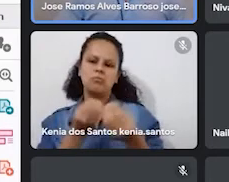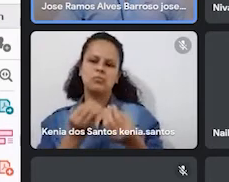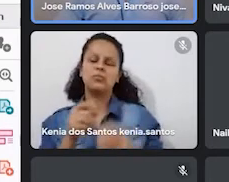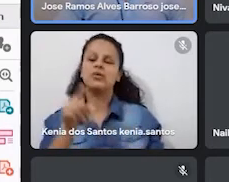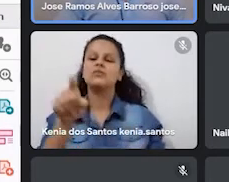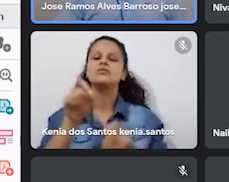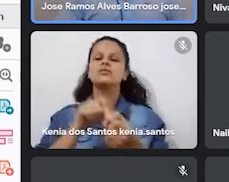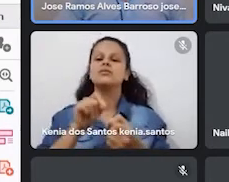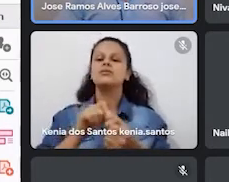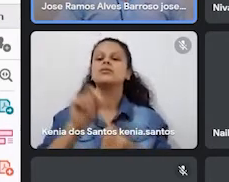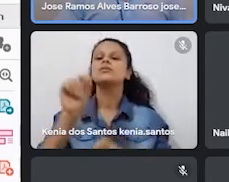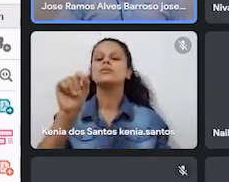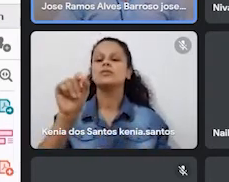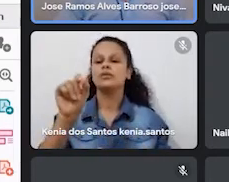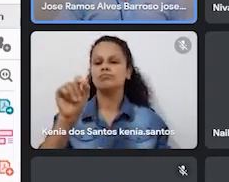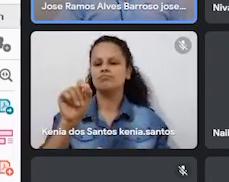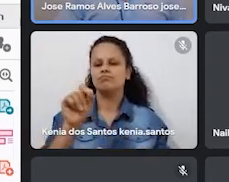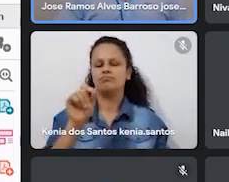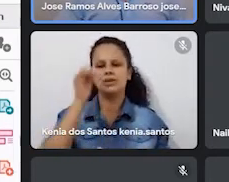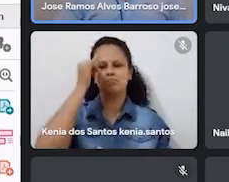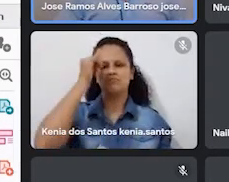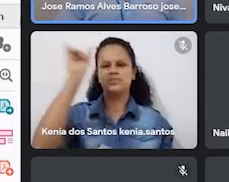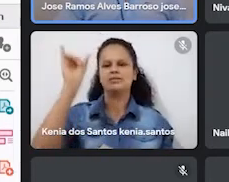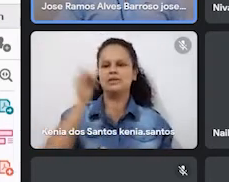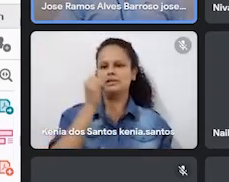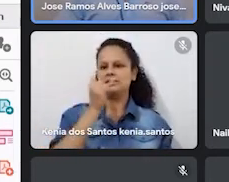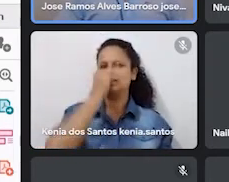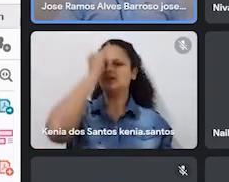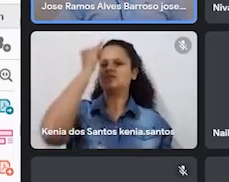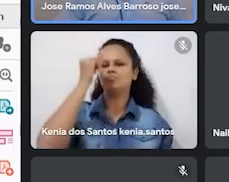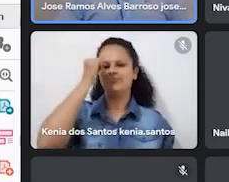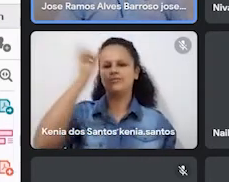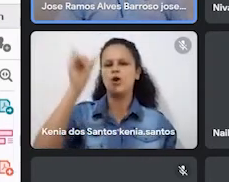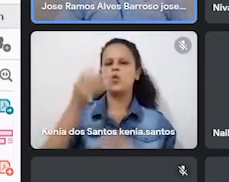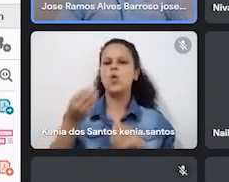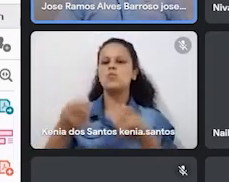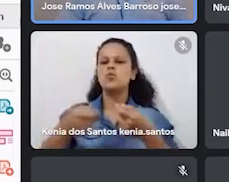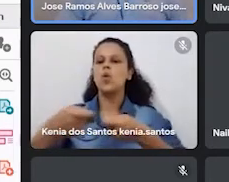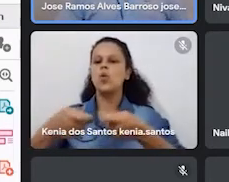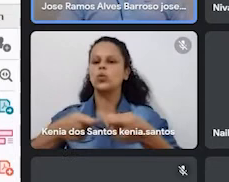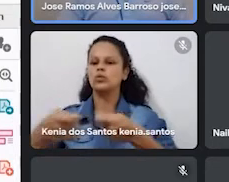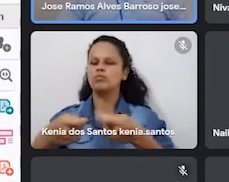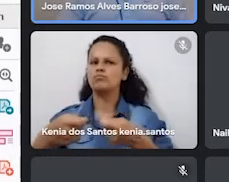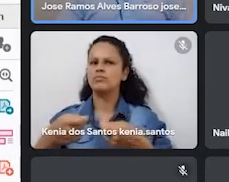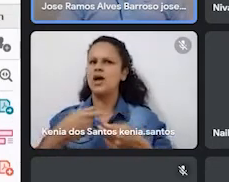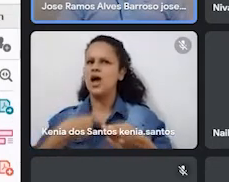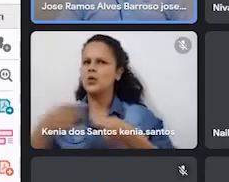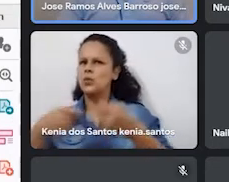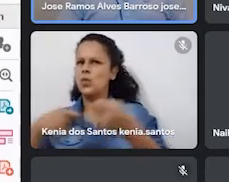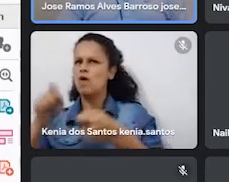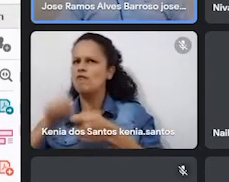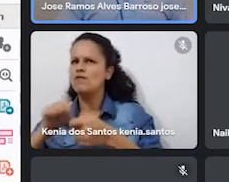fazer para evitar? Quais são os controles? Aplica? Não aplica?